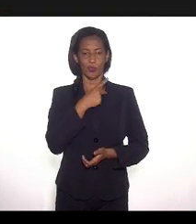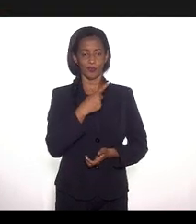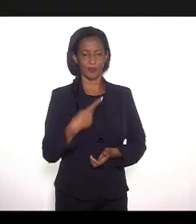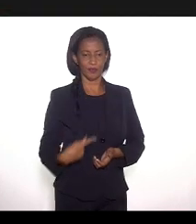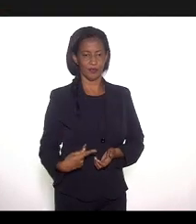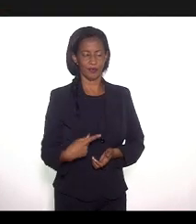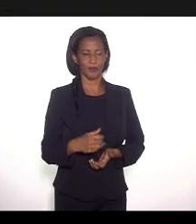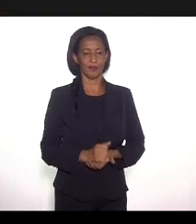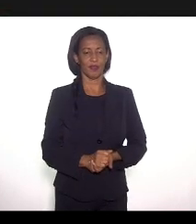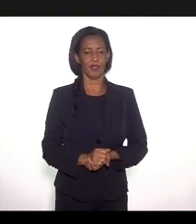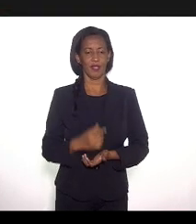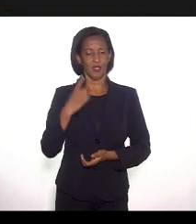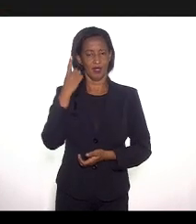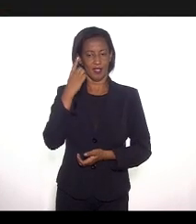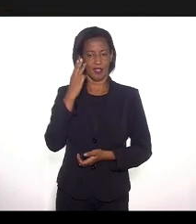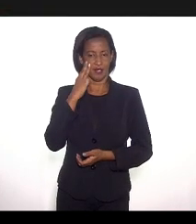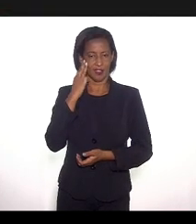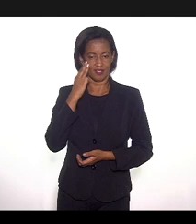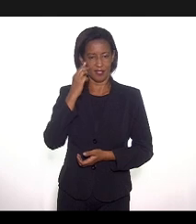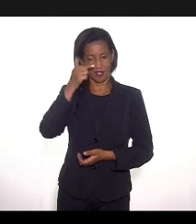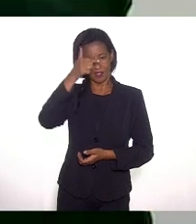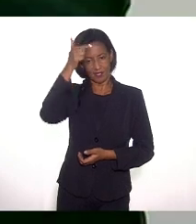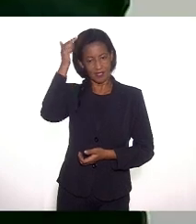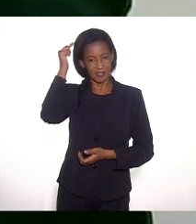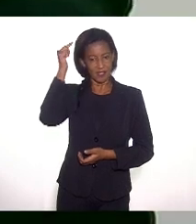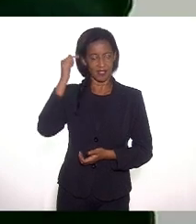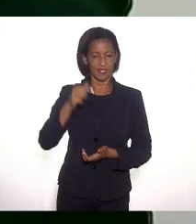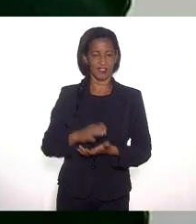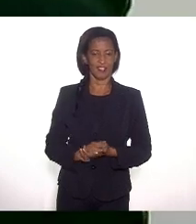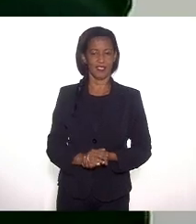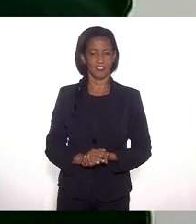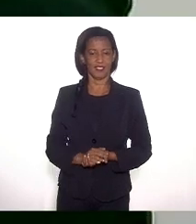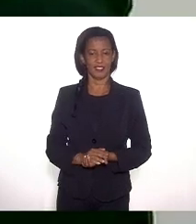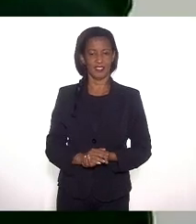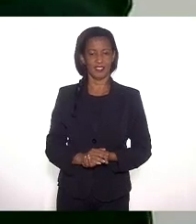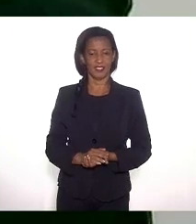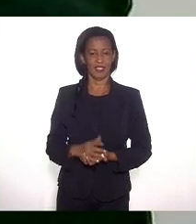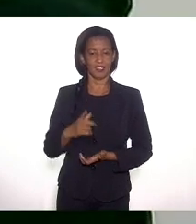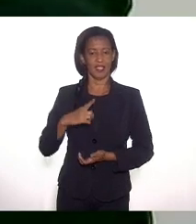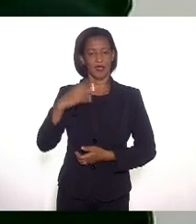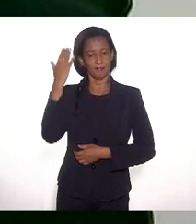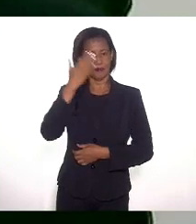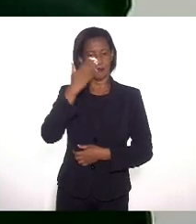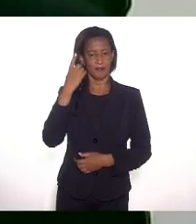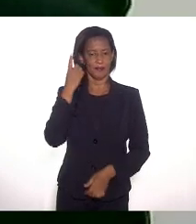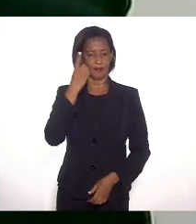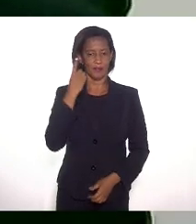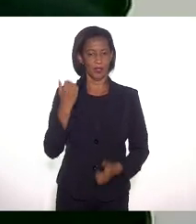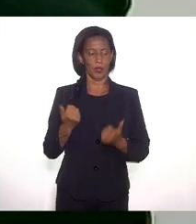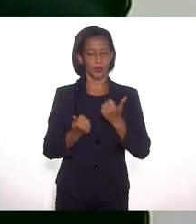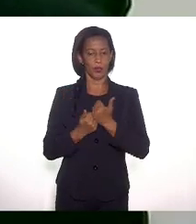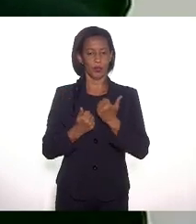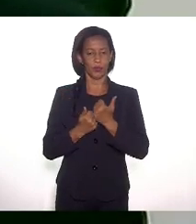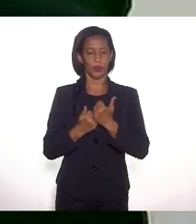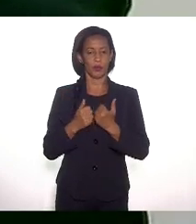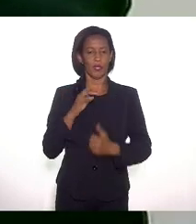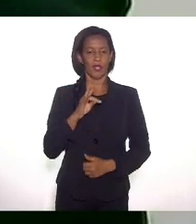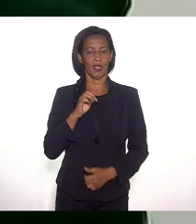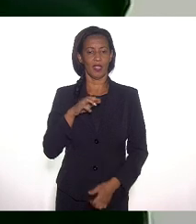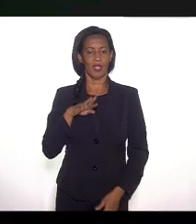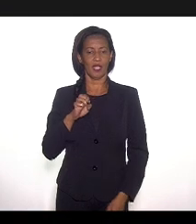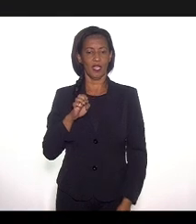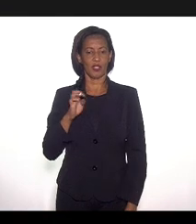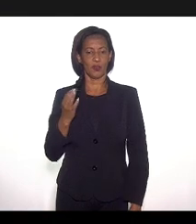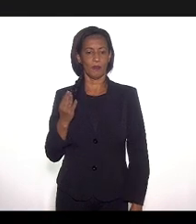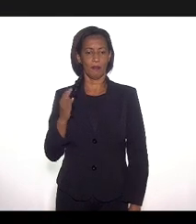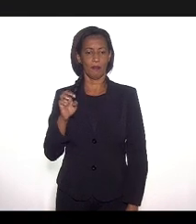Mônica Francisco, deputado Valdec, deputado Rosenberg. Temos aqui a presença do deputado subtenente Bernardo. Bom dia a todos. Bom dia, Márcio.